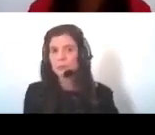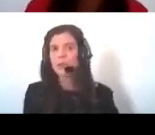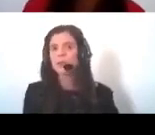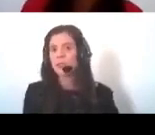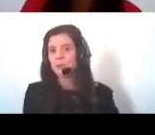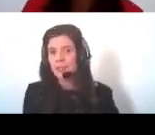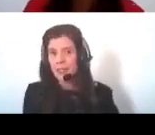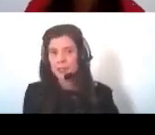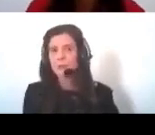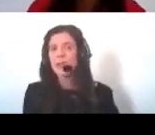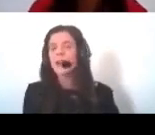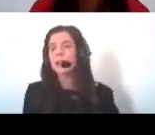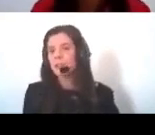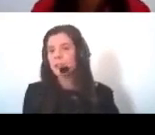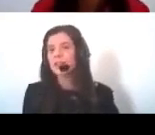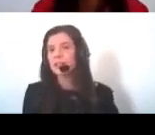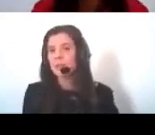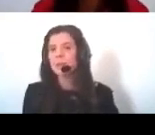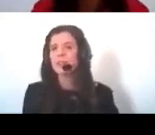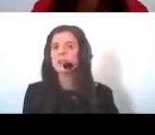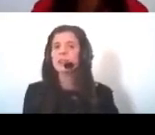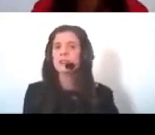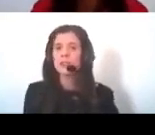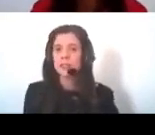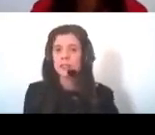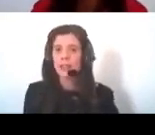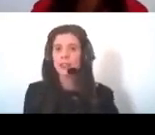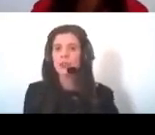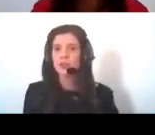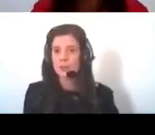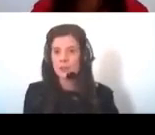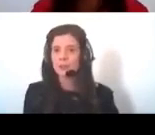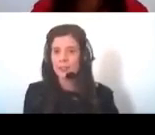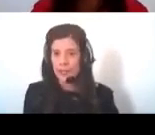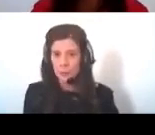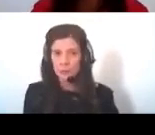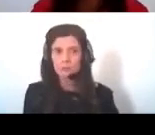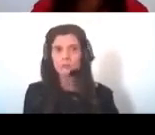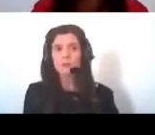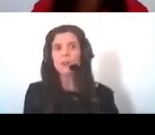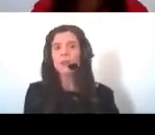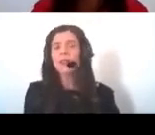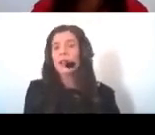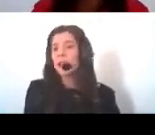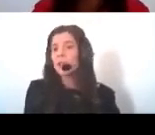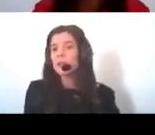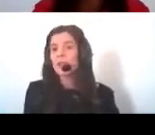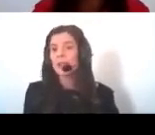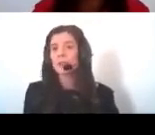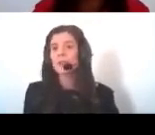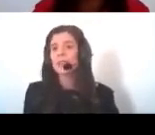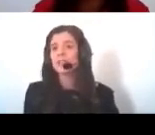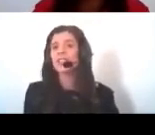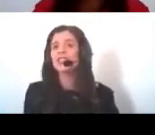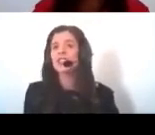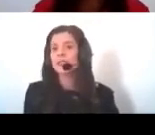1991, no artigo 7º, além de estar também presente no artigo 37 da Constituição Federal. É um